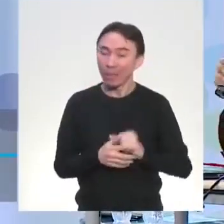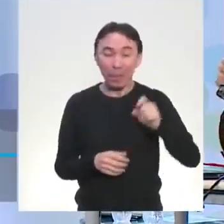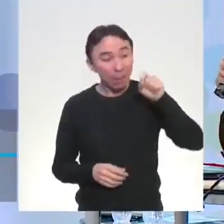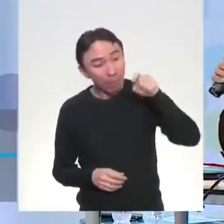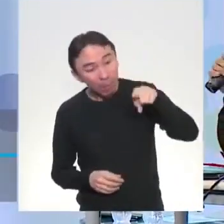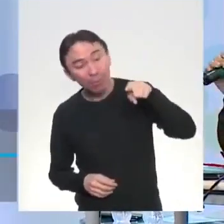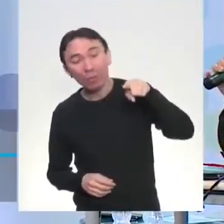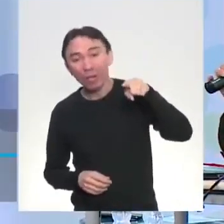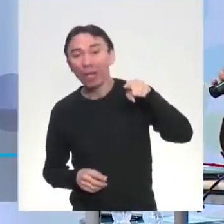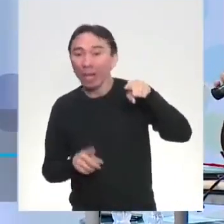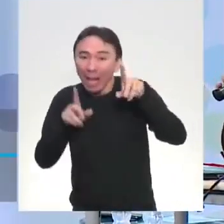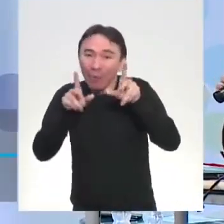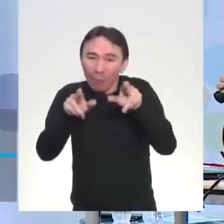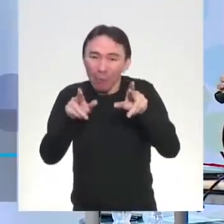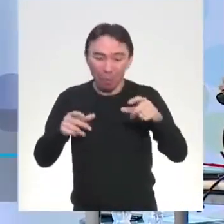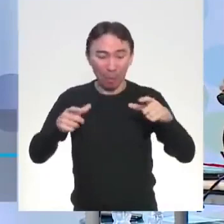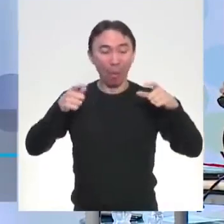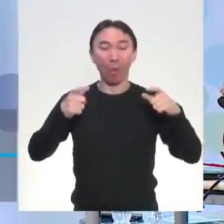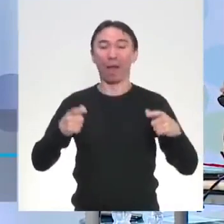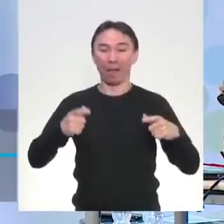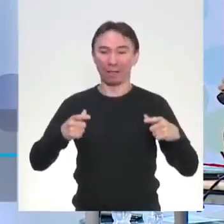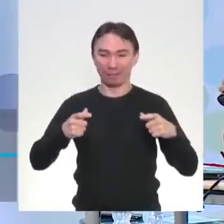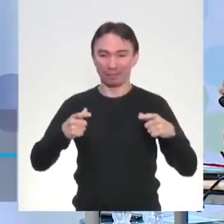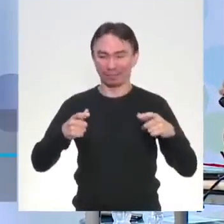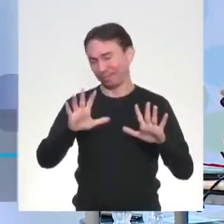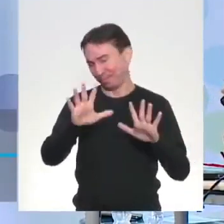num ponto, é difícil a gente explicar porque a gente